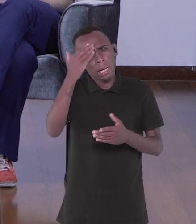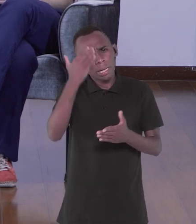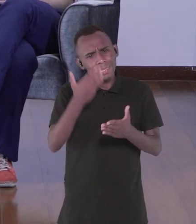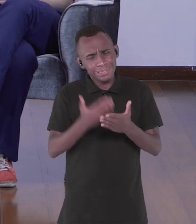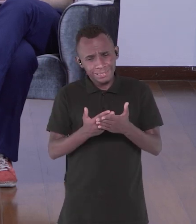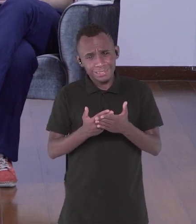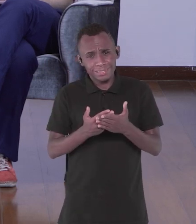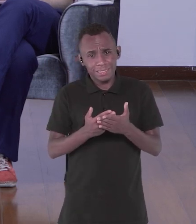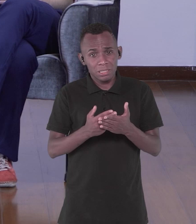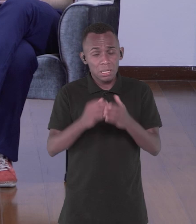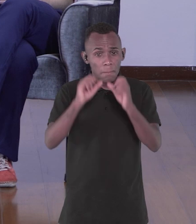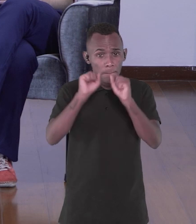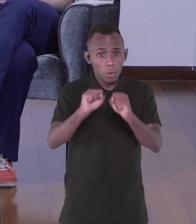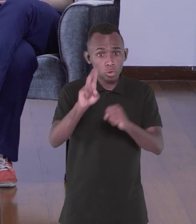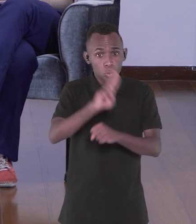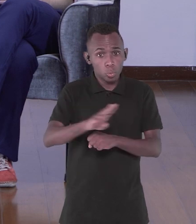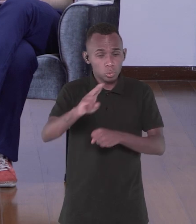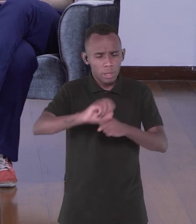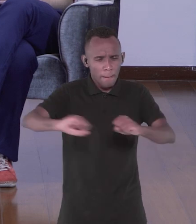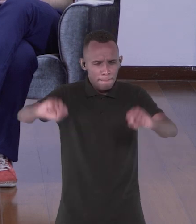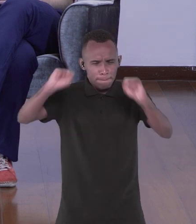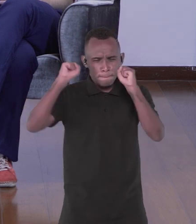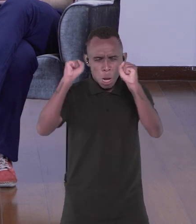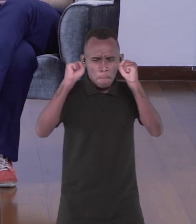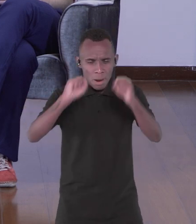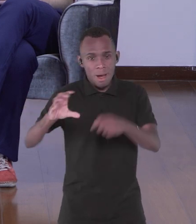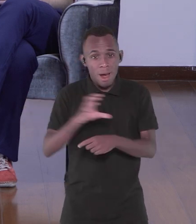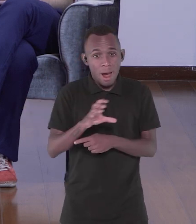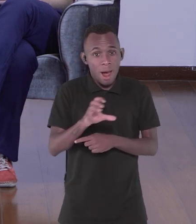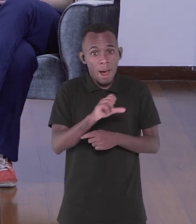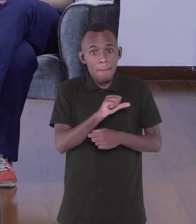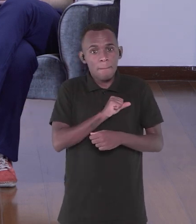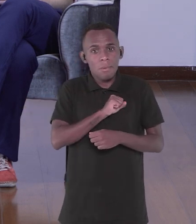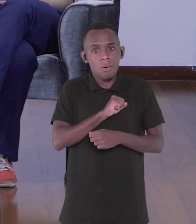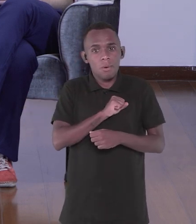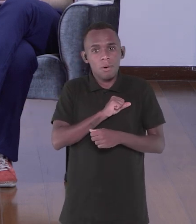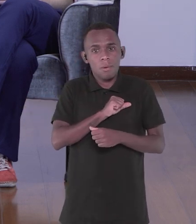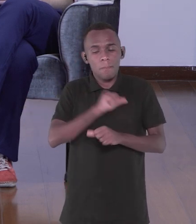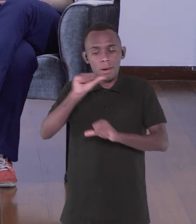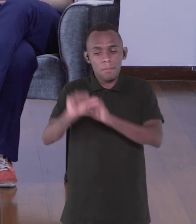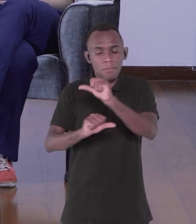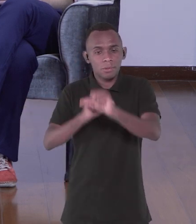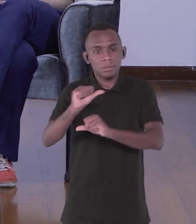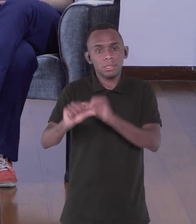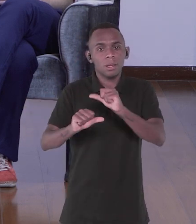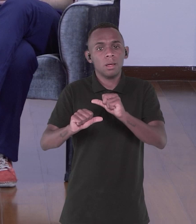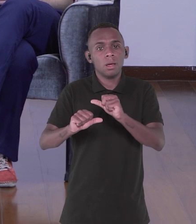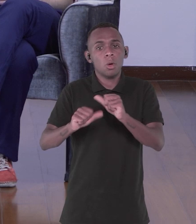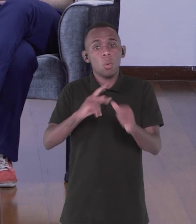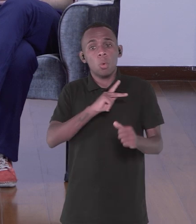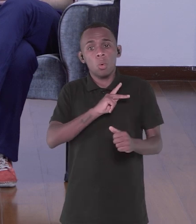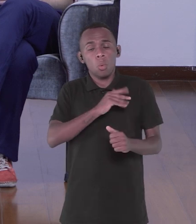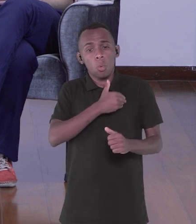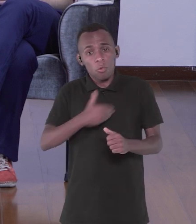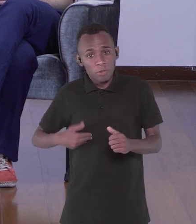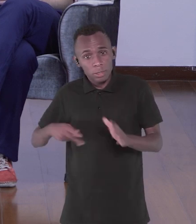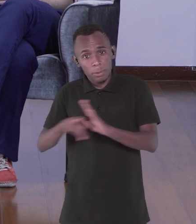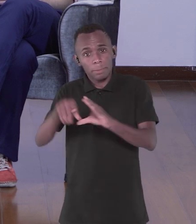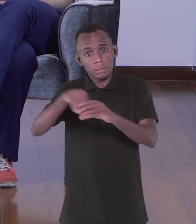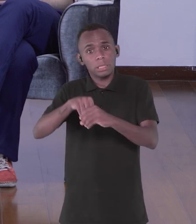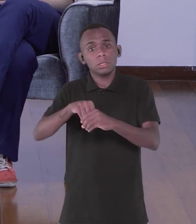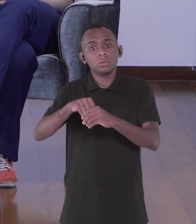gente pode usar essa paixão pelo futebol para fazer uma governança melhor dos clubes. Há algumas